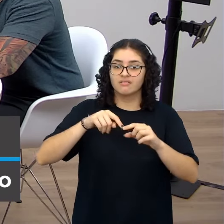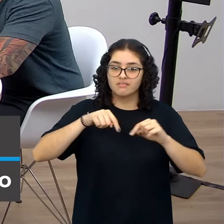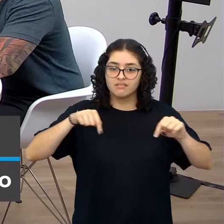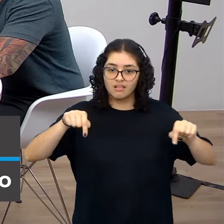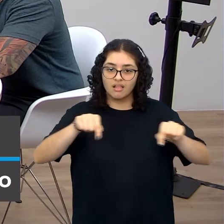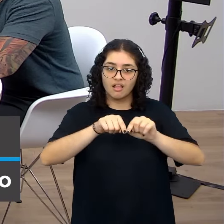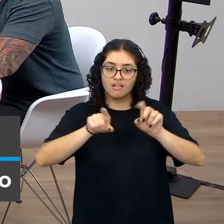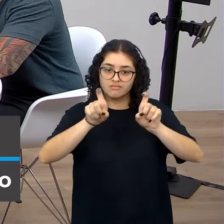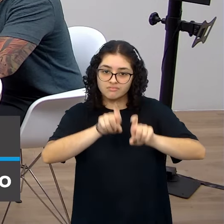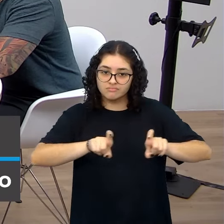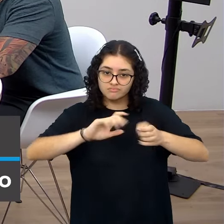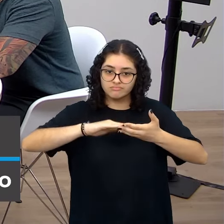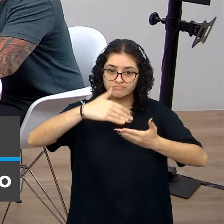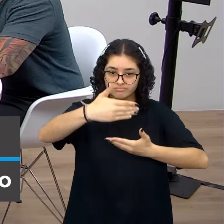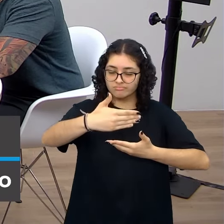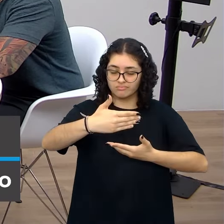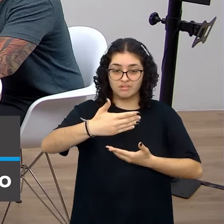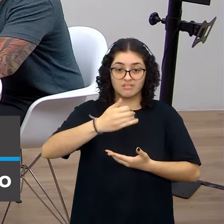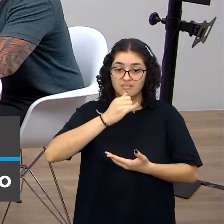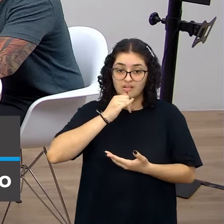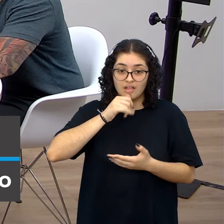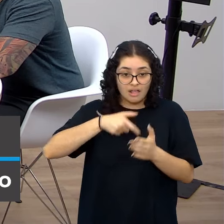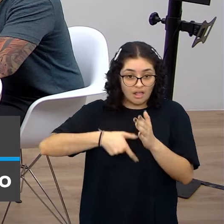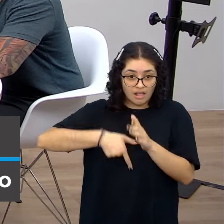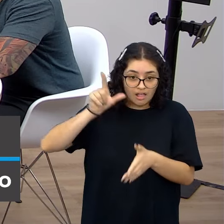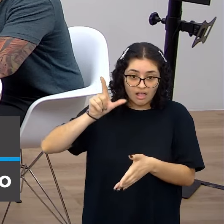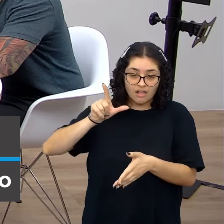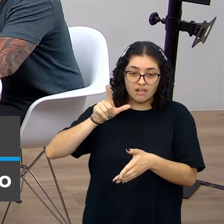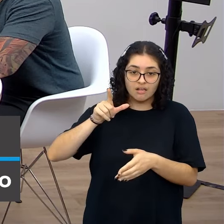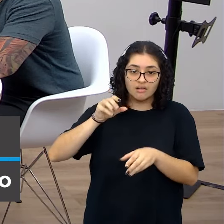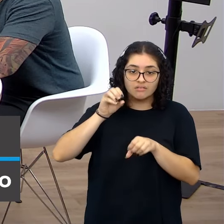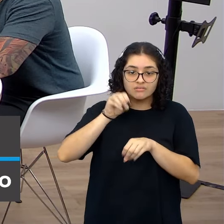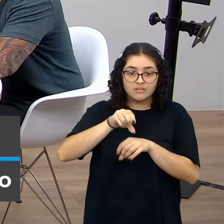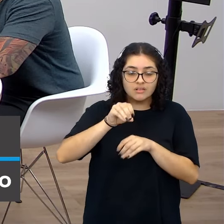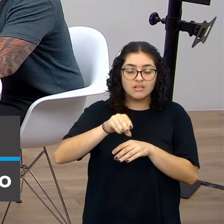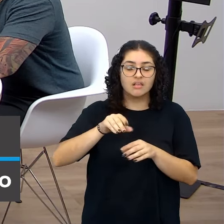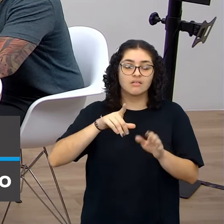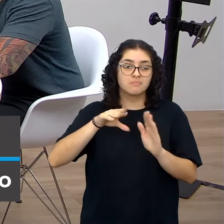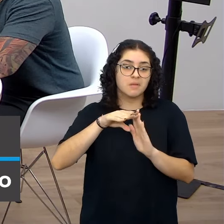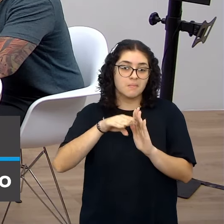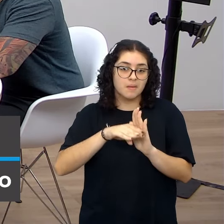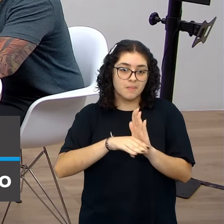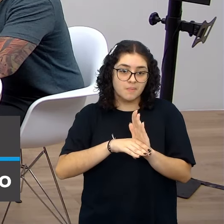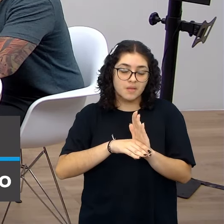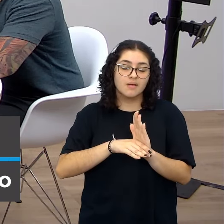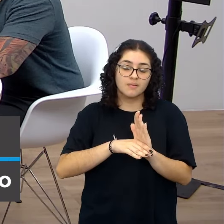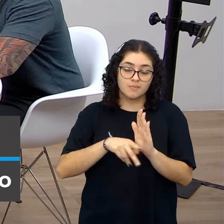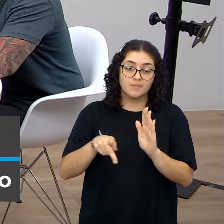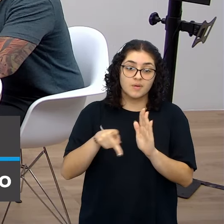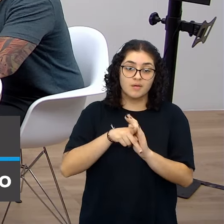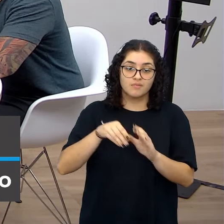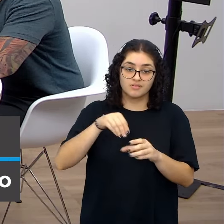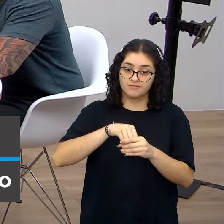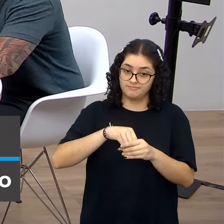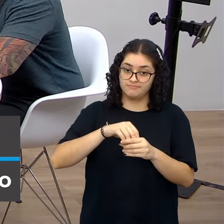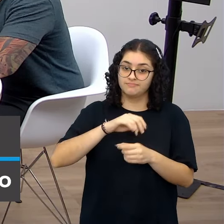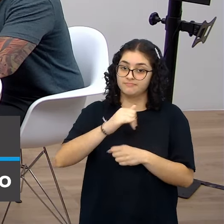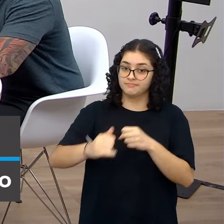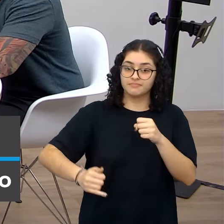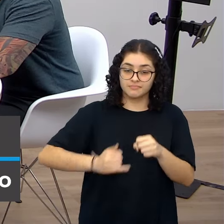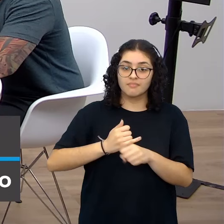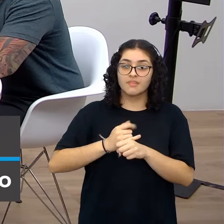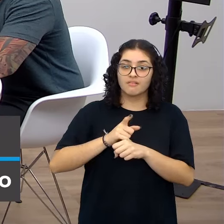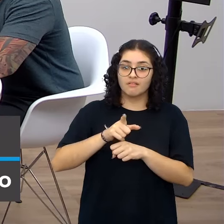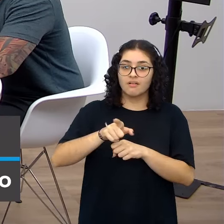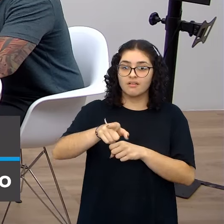informática, nos computadores, sem antes ter trabalhado desplugado algumas questões muito importantes que você vem